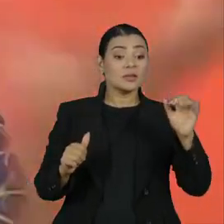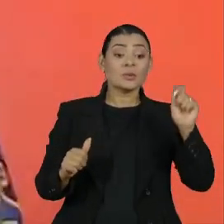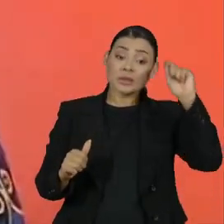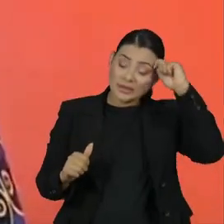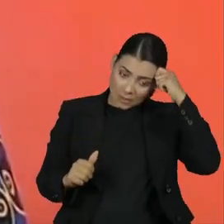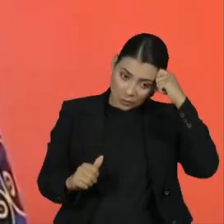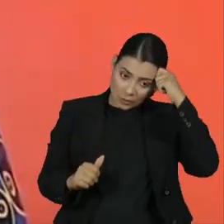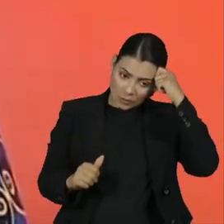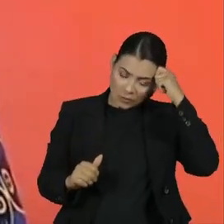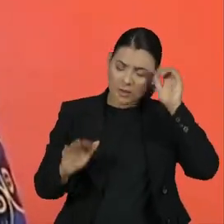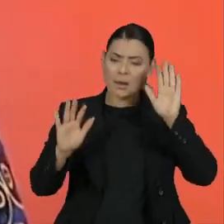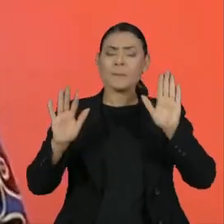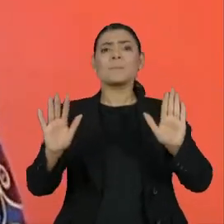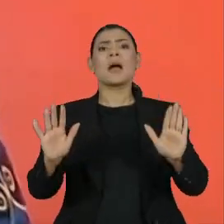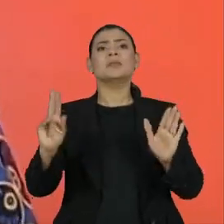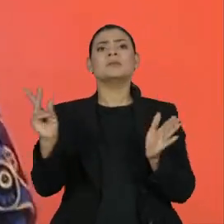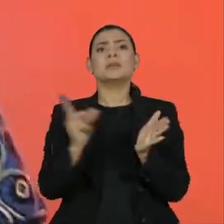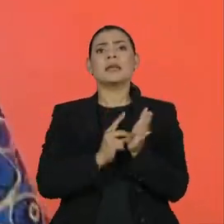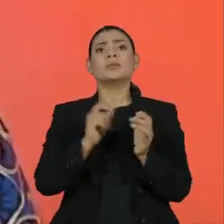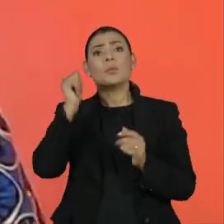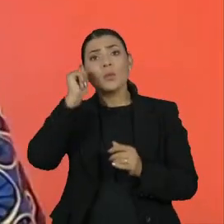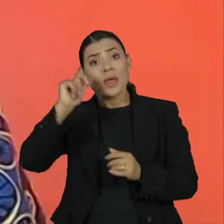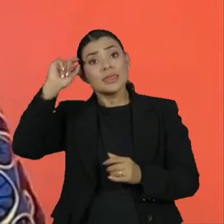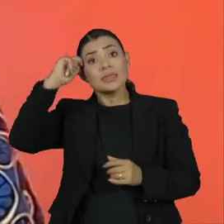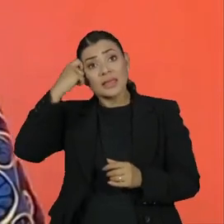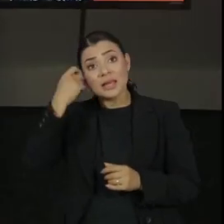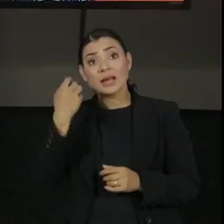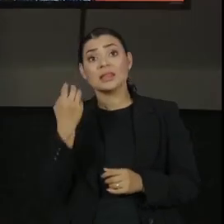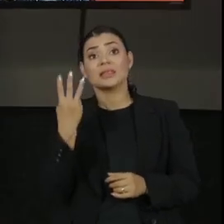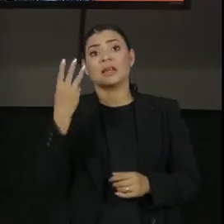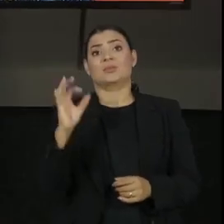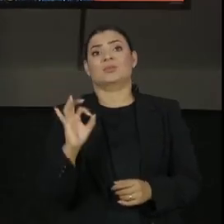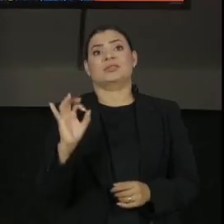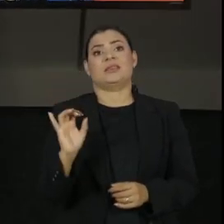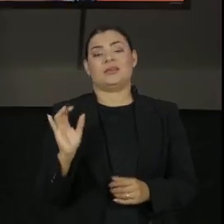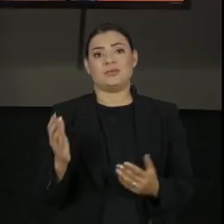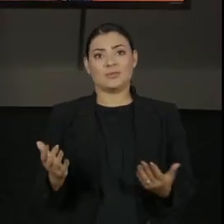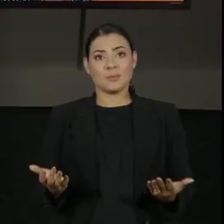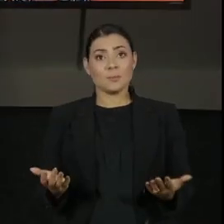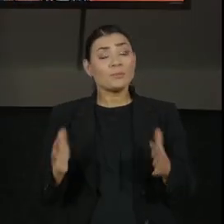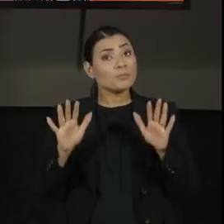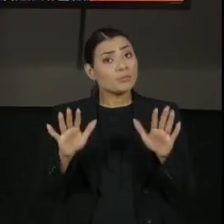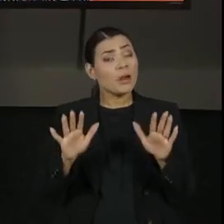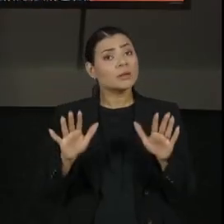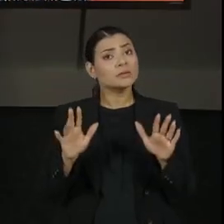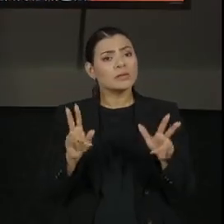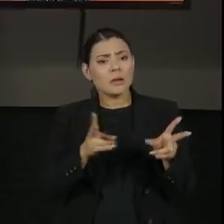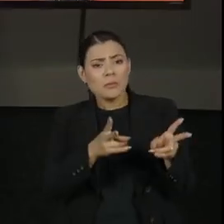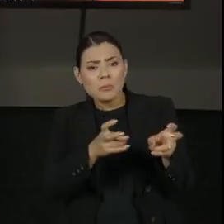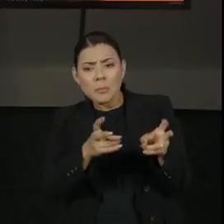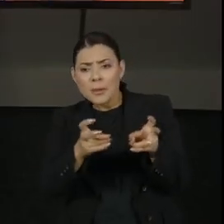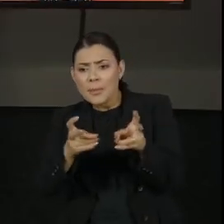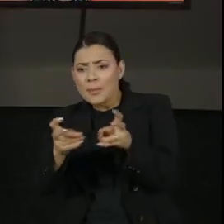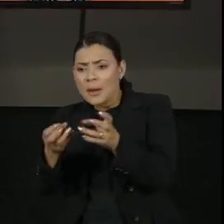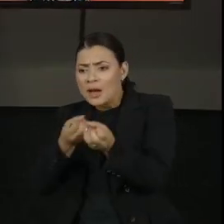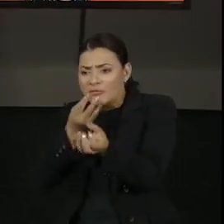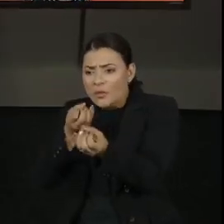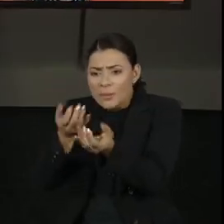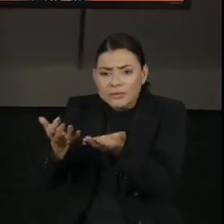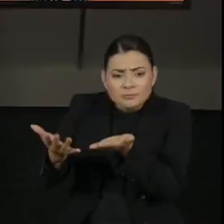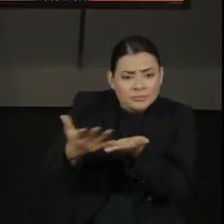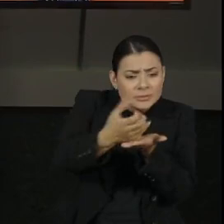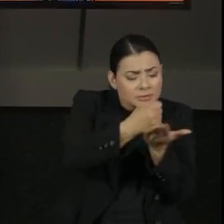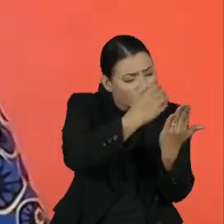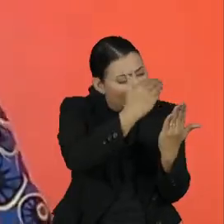negros. Mas a interseccionalidade, mulheres negras, 3%. Então, quando a gente conhece essas informações, conhece